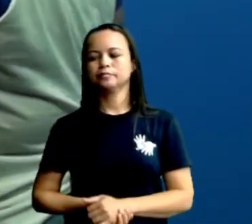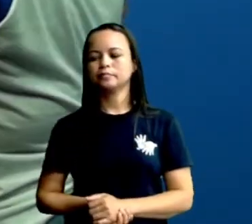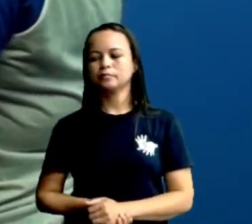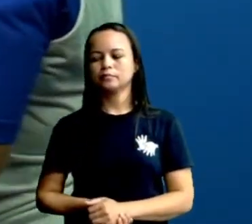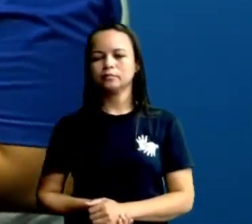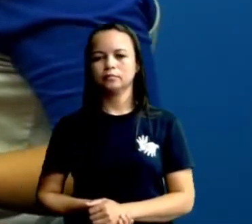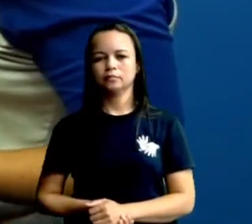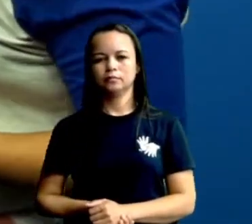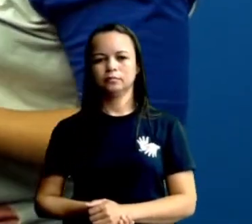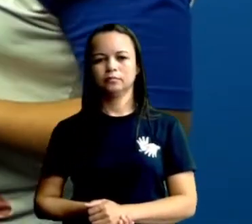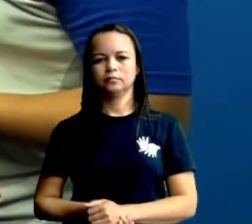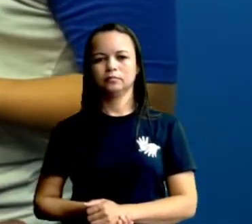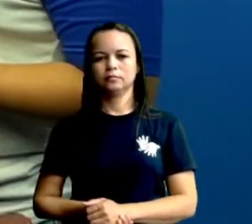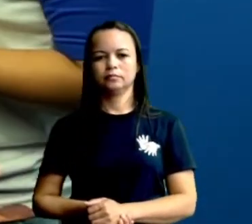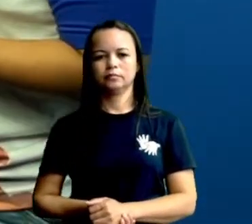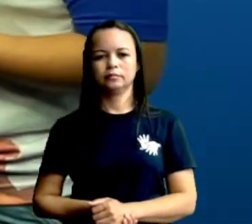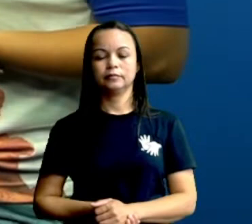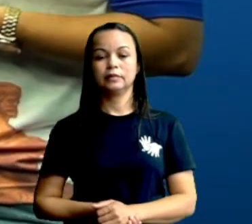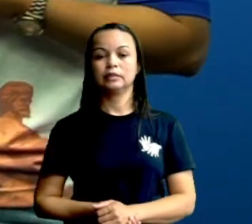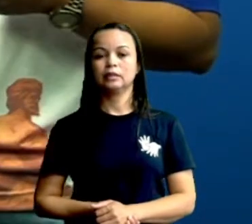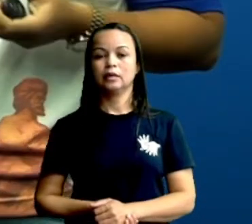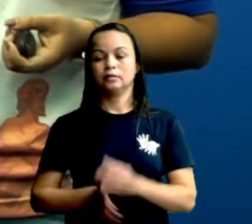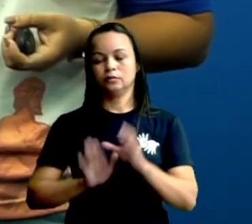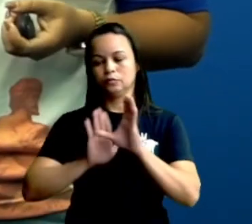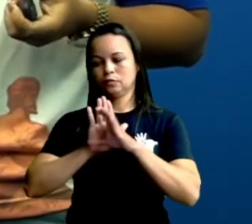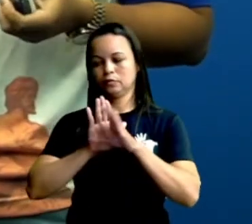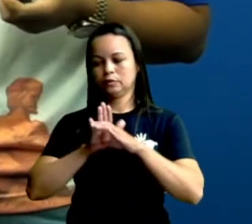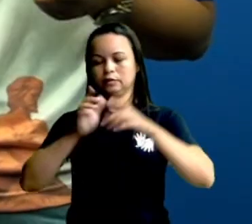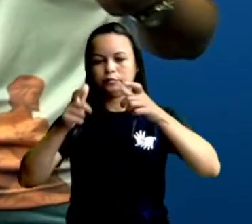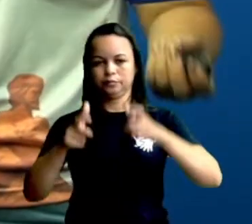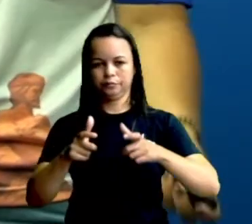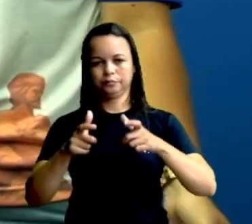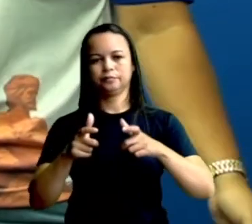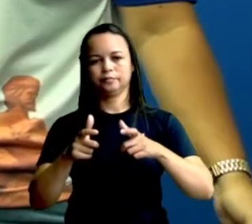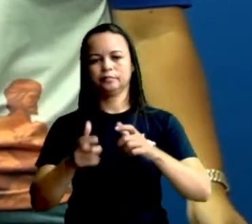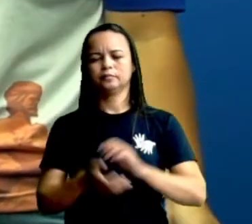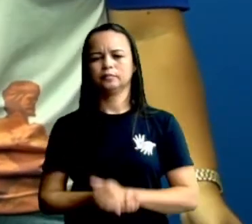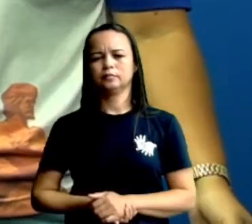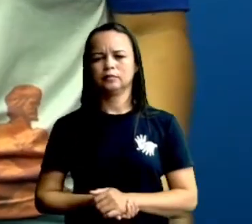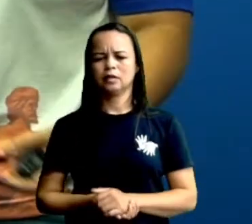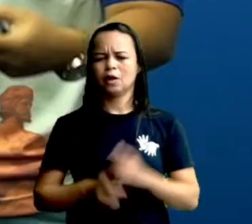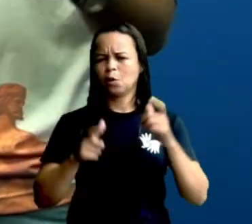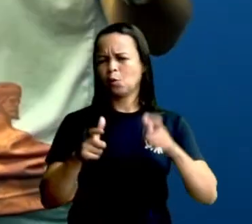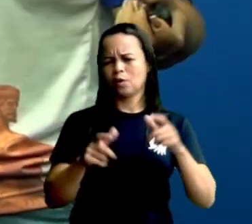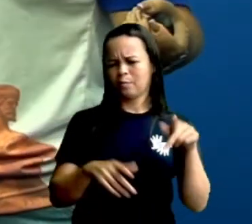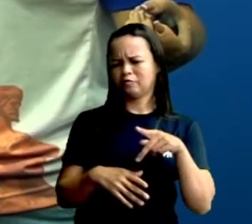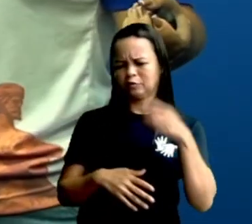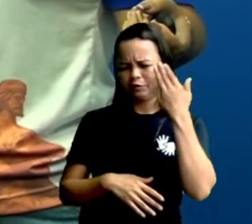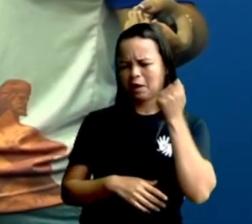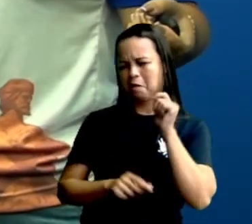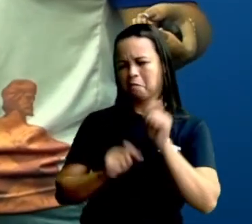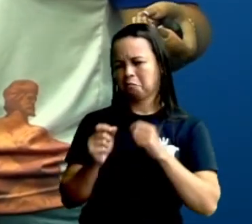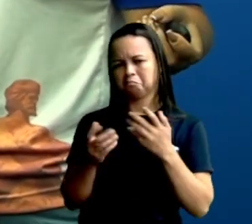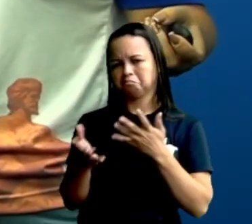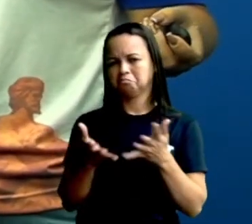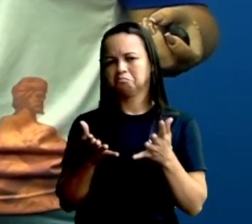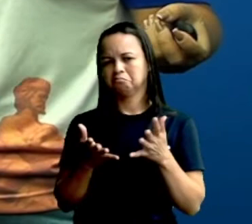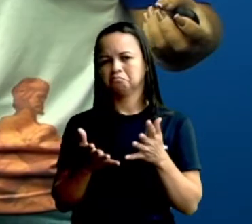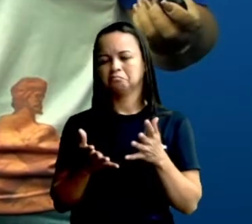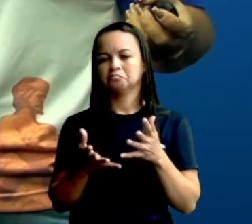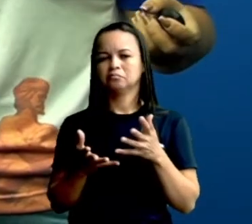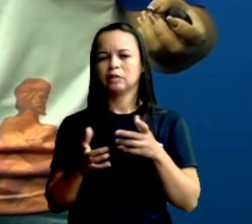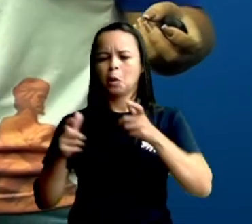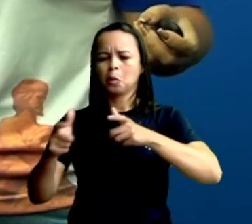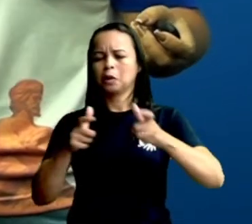bom E aí a gente traz também o conceito de lugar a todo mundo sabe o que é um lugar professora lugar lugar será